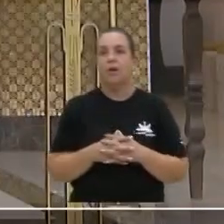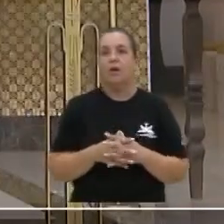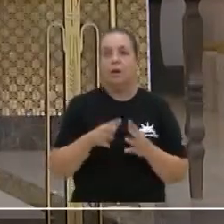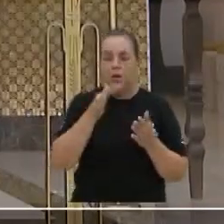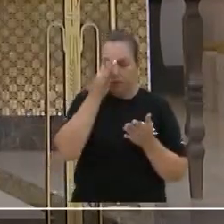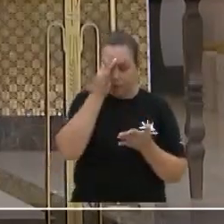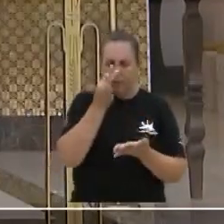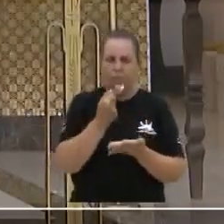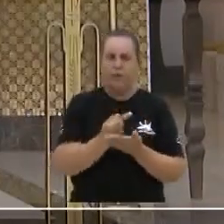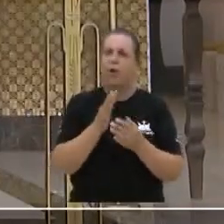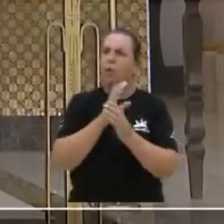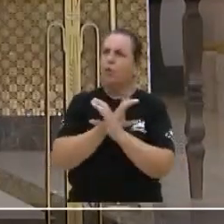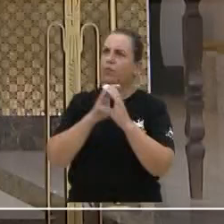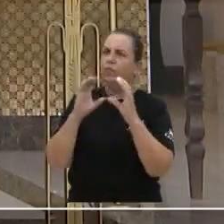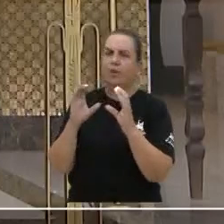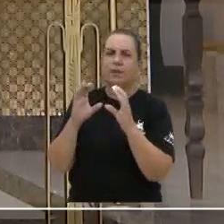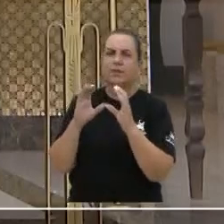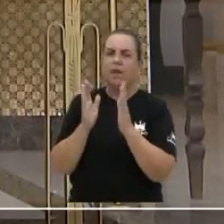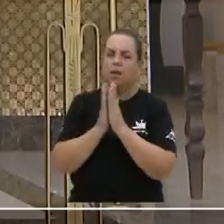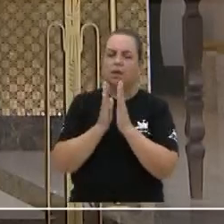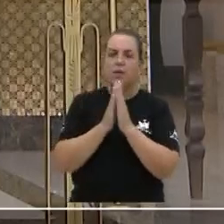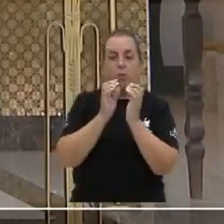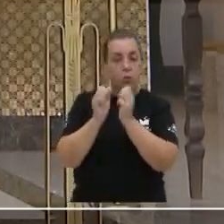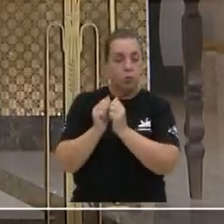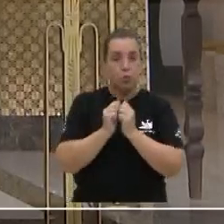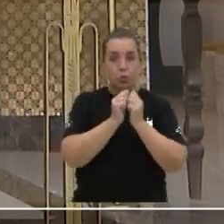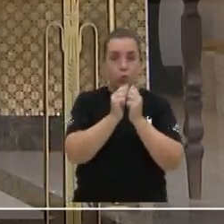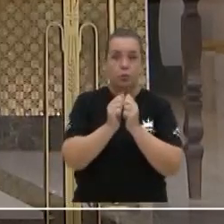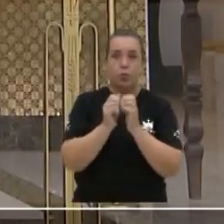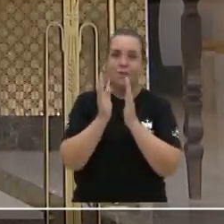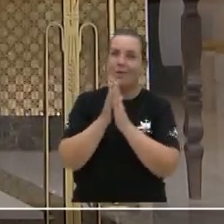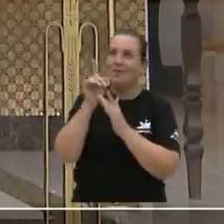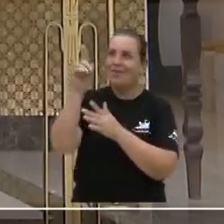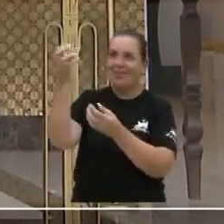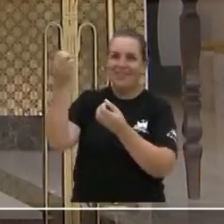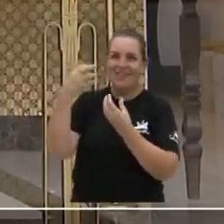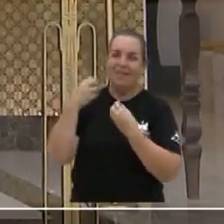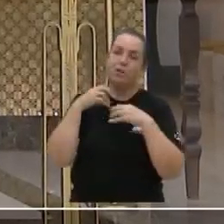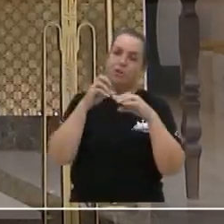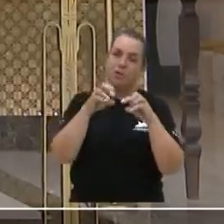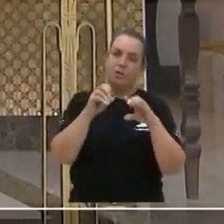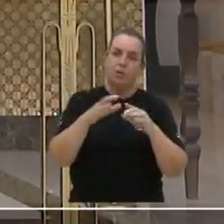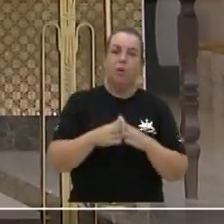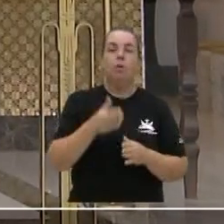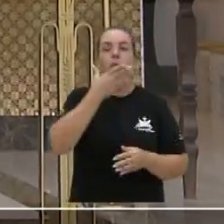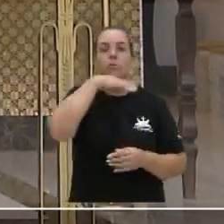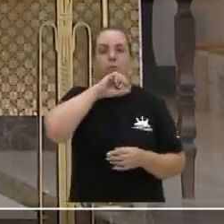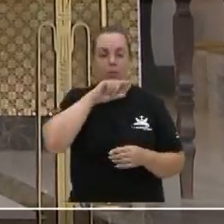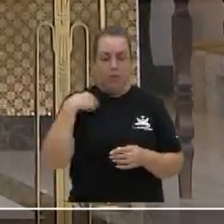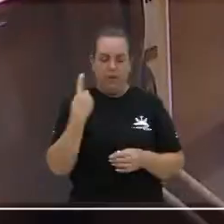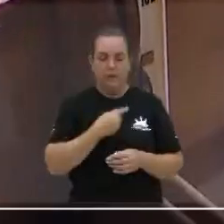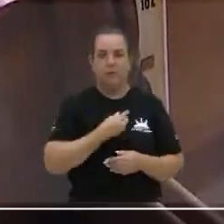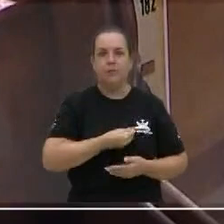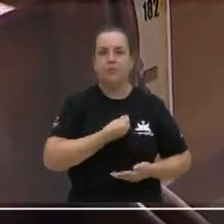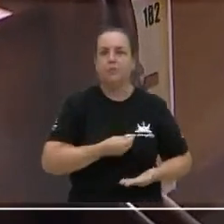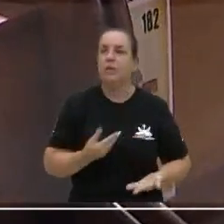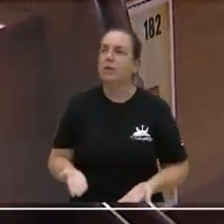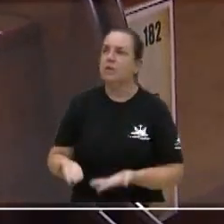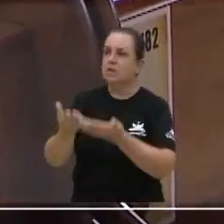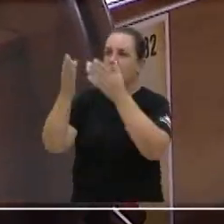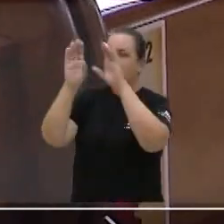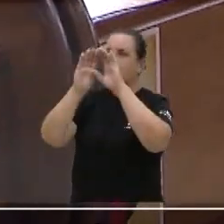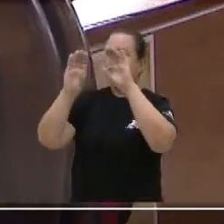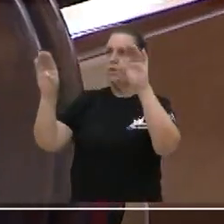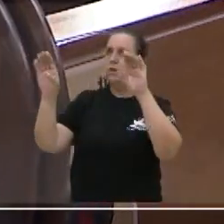fé e confiança, rezemos juntos a oração que o Senhor nos ensinou. Pai nosso,